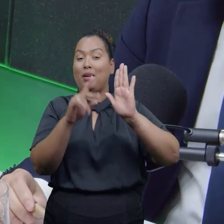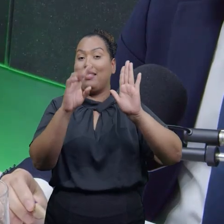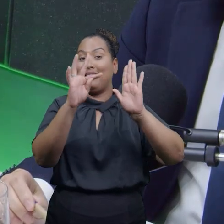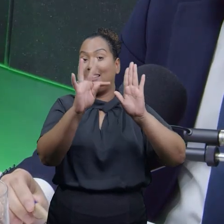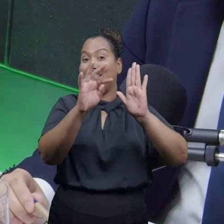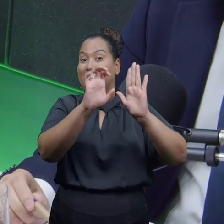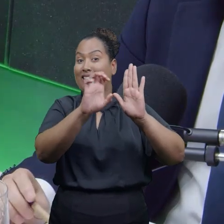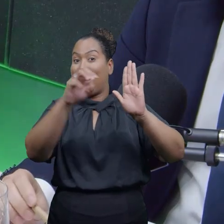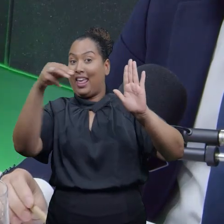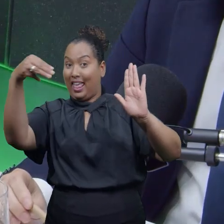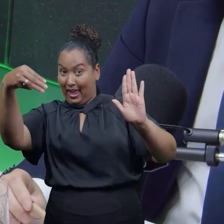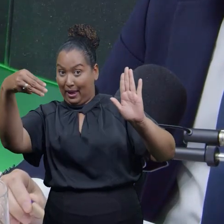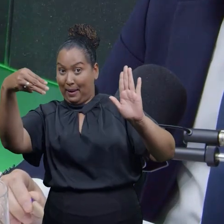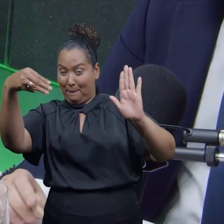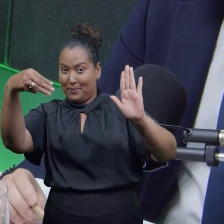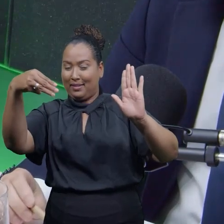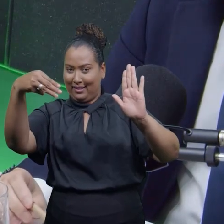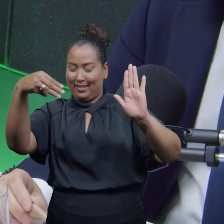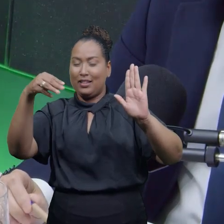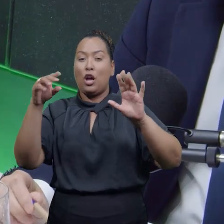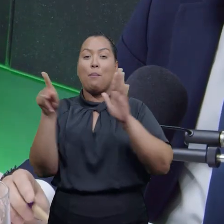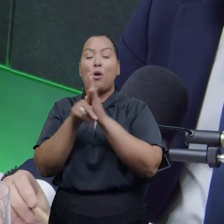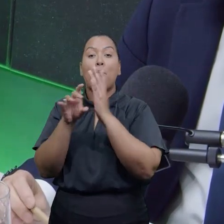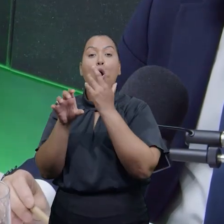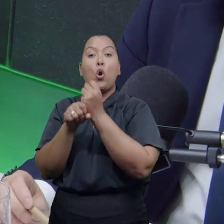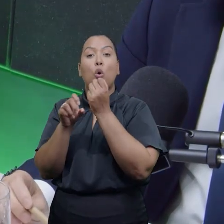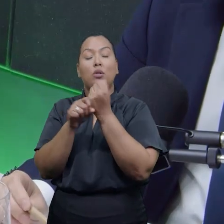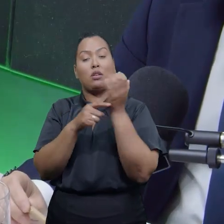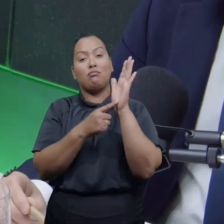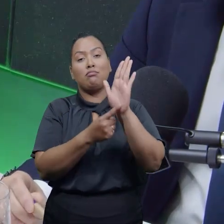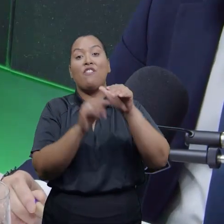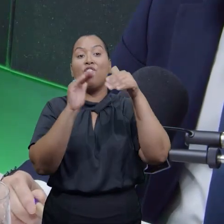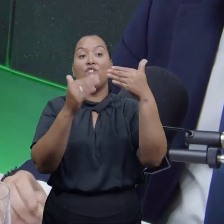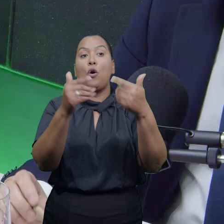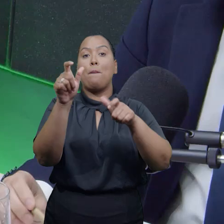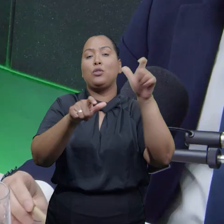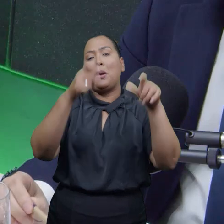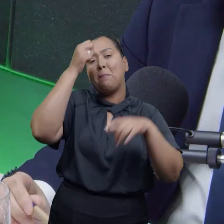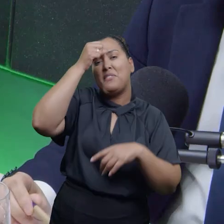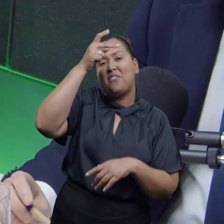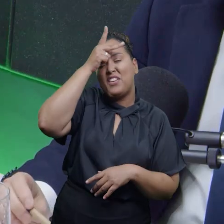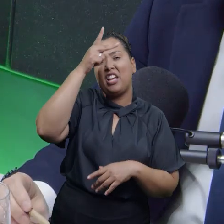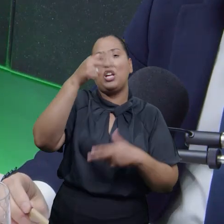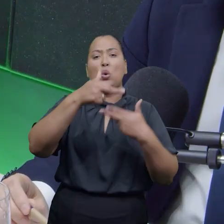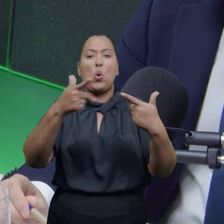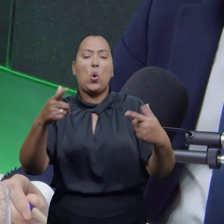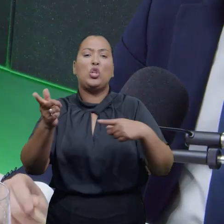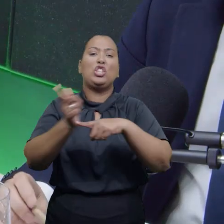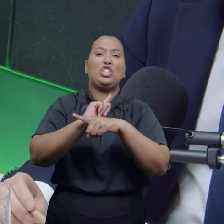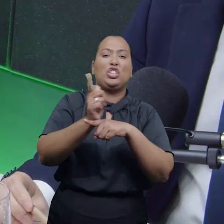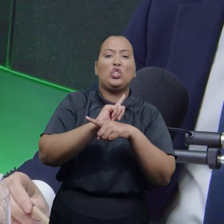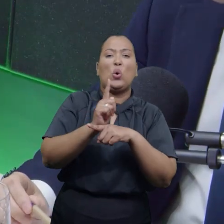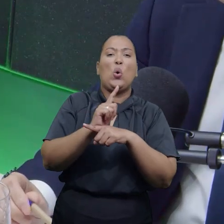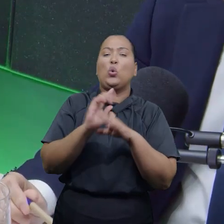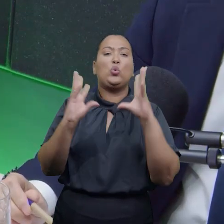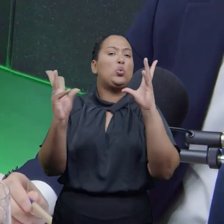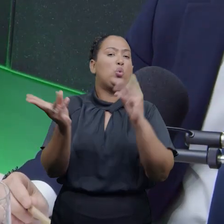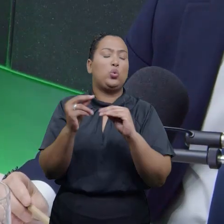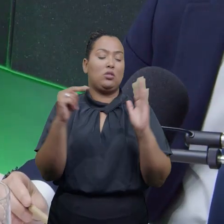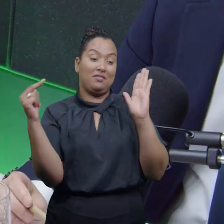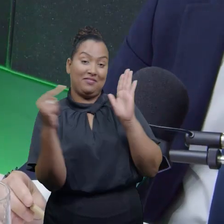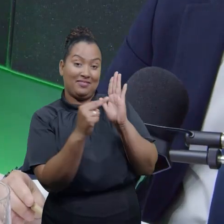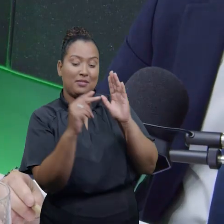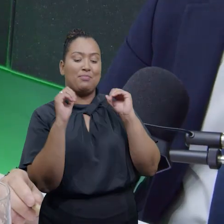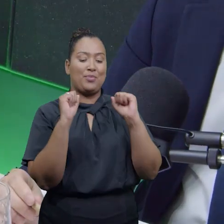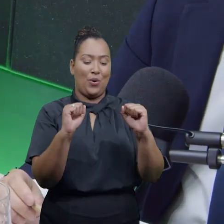de Contas do TCM, do Tribunal de Contas dos Municípios, que é voltada para os gestores e também para a rede, né, que trabalha na área.